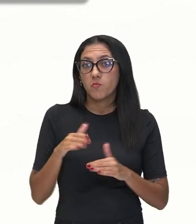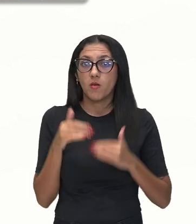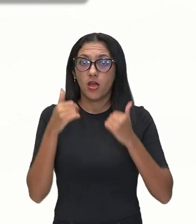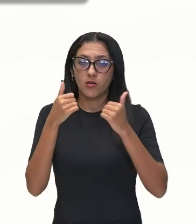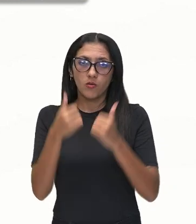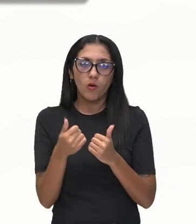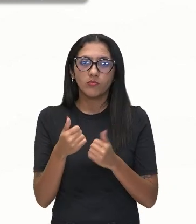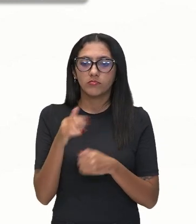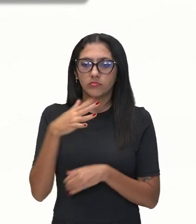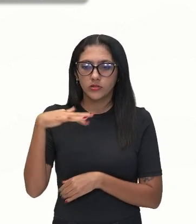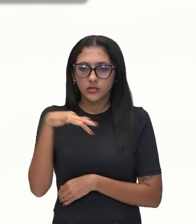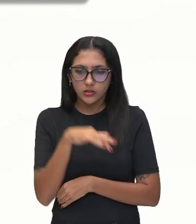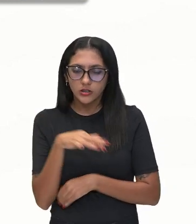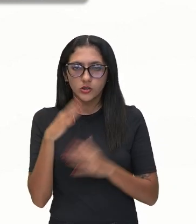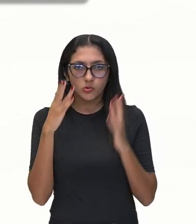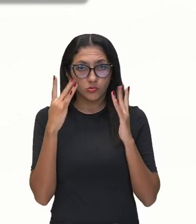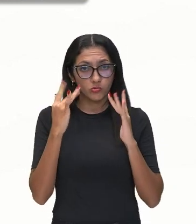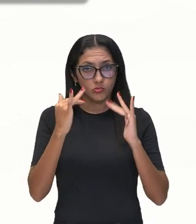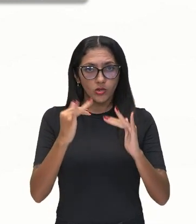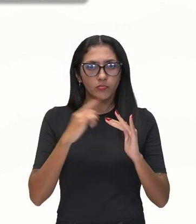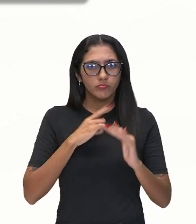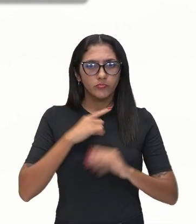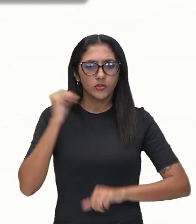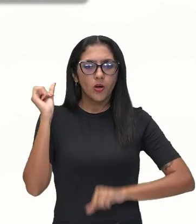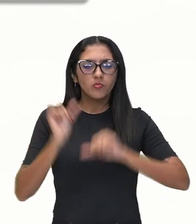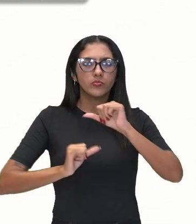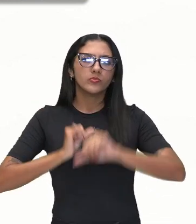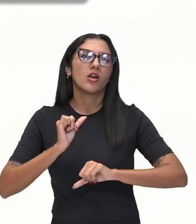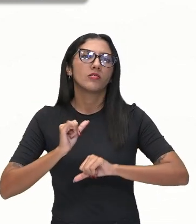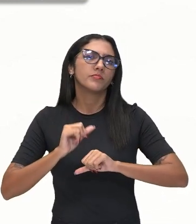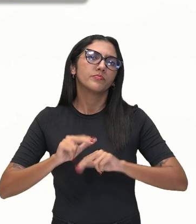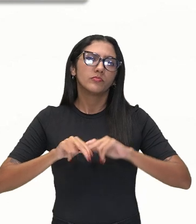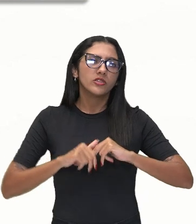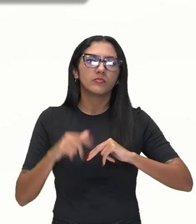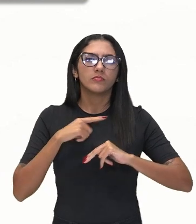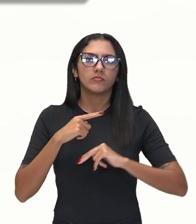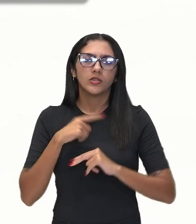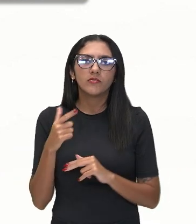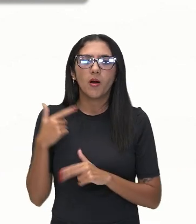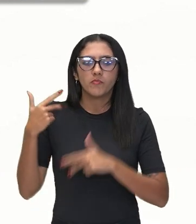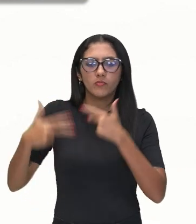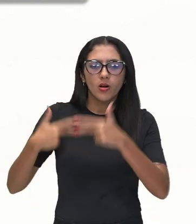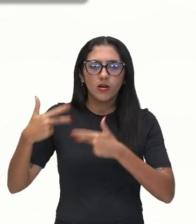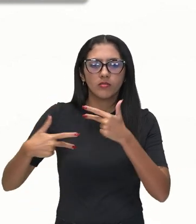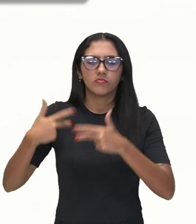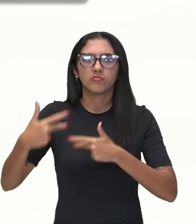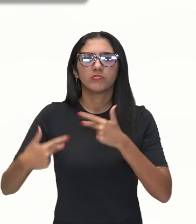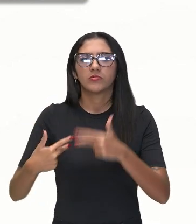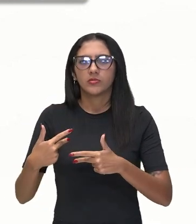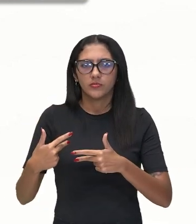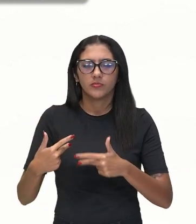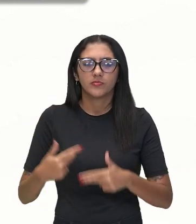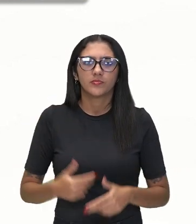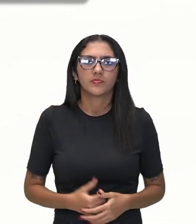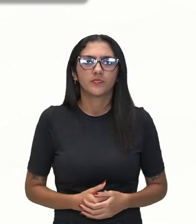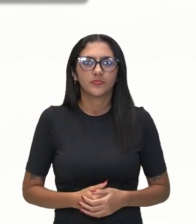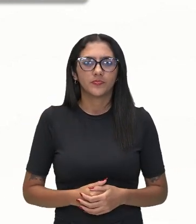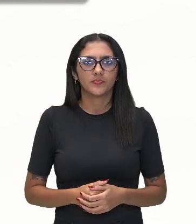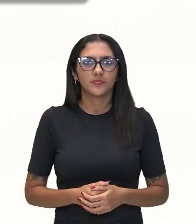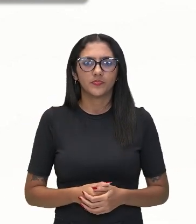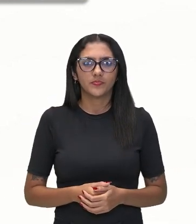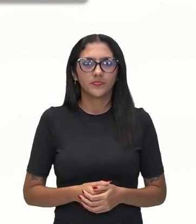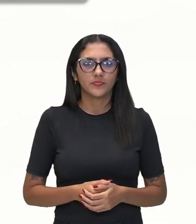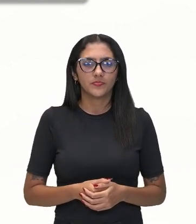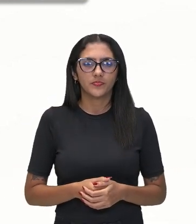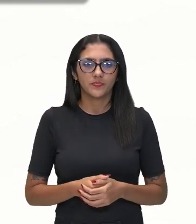mudaram drasticamente, influenciando a seleção natural. Então,